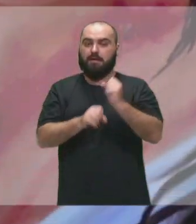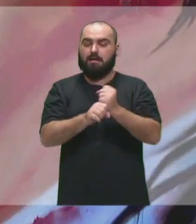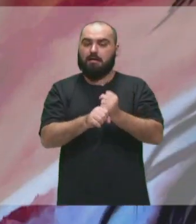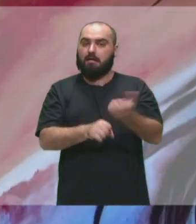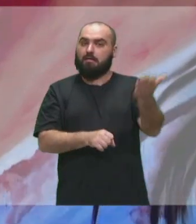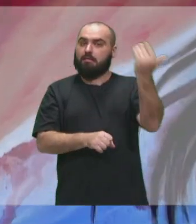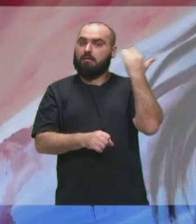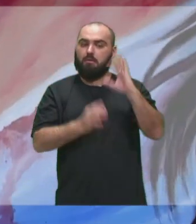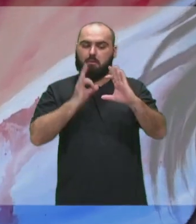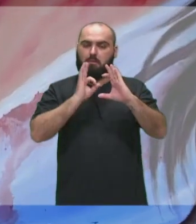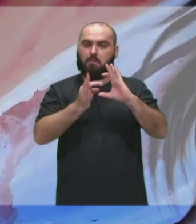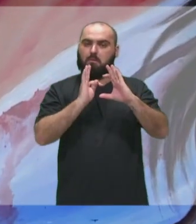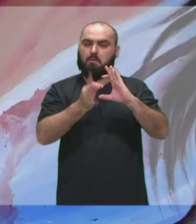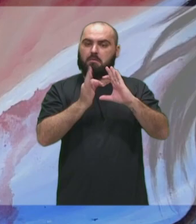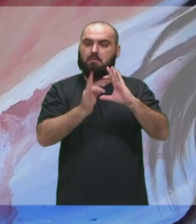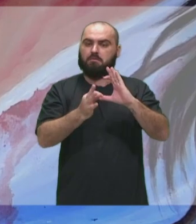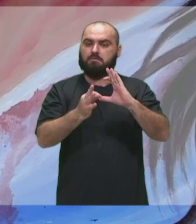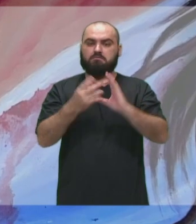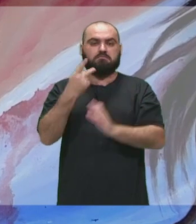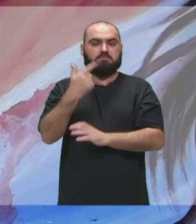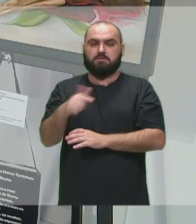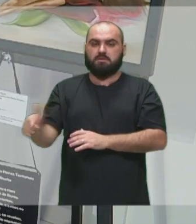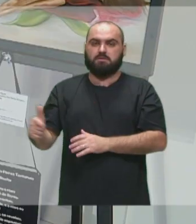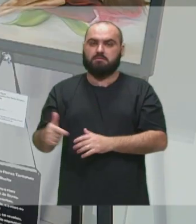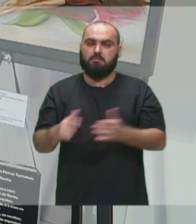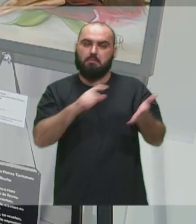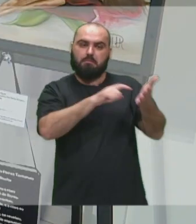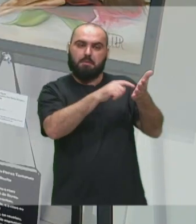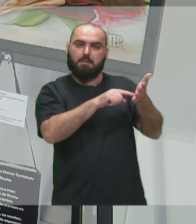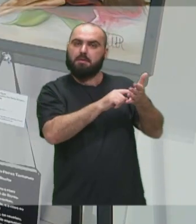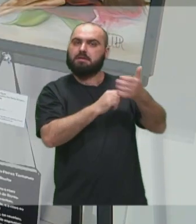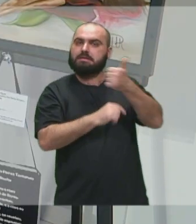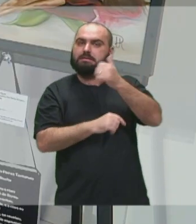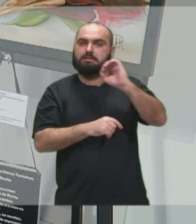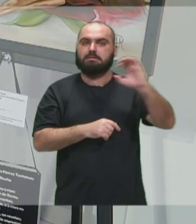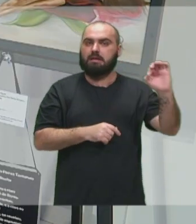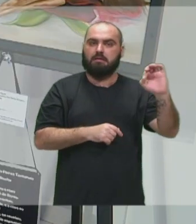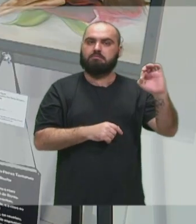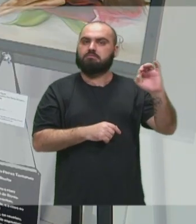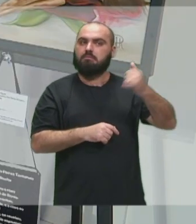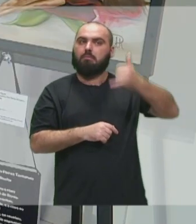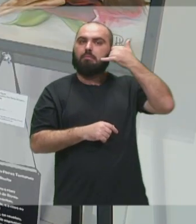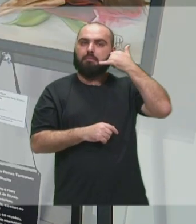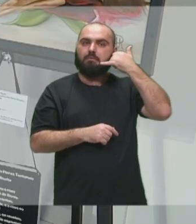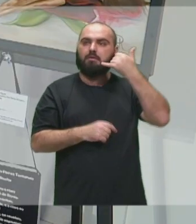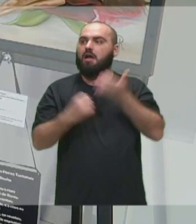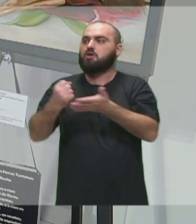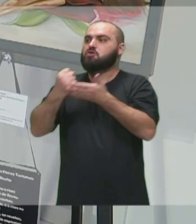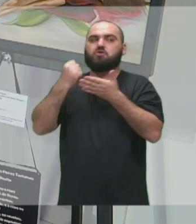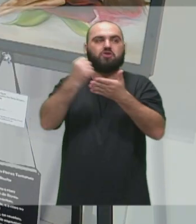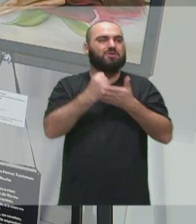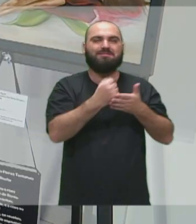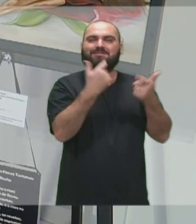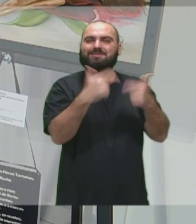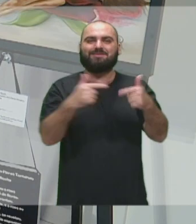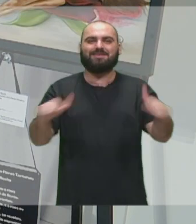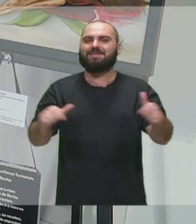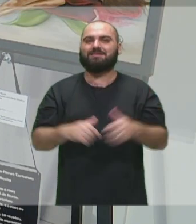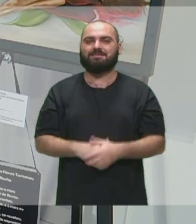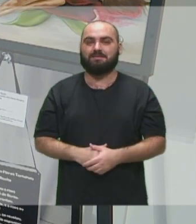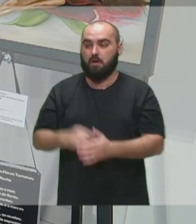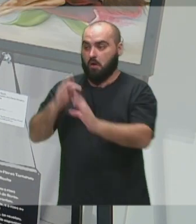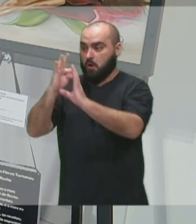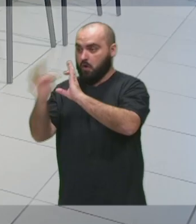conselho tutelar, não tínhamos Disque 100, né? Então, não tinha onde buscar ajuda. E se não tinha o Disque 100, o